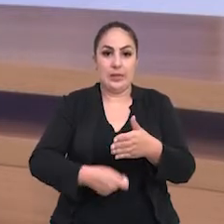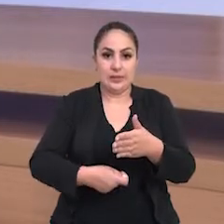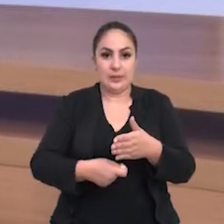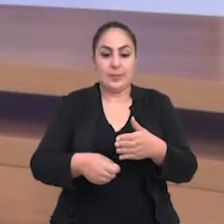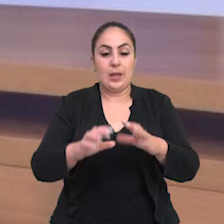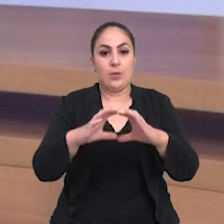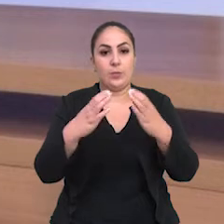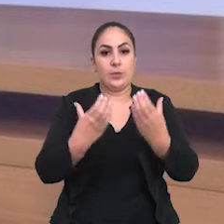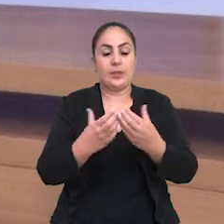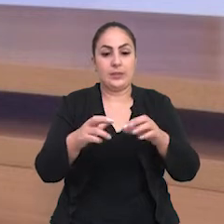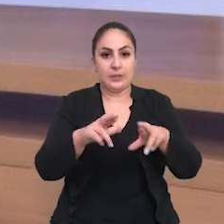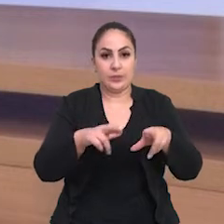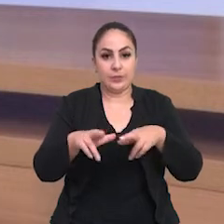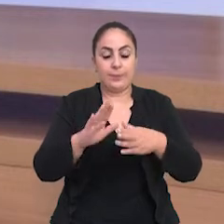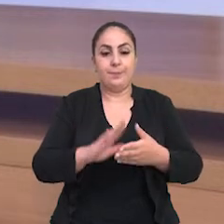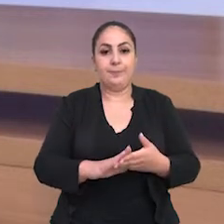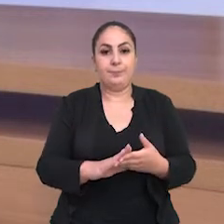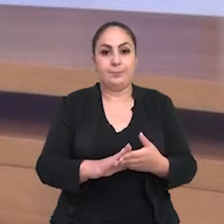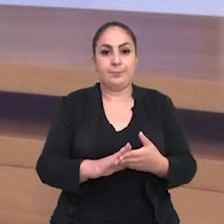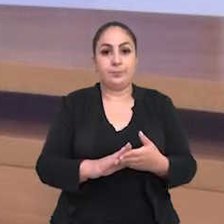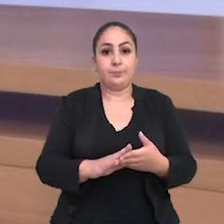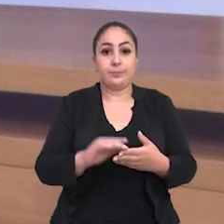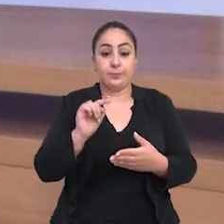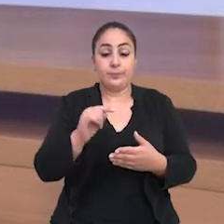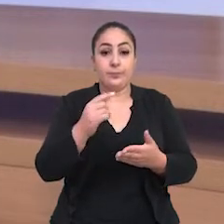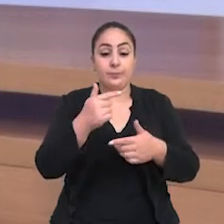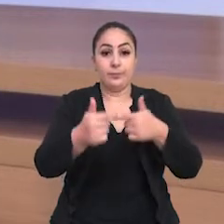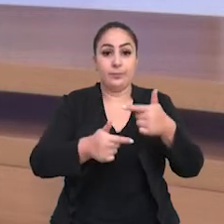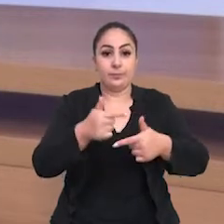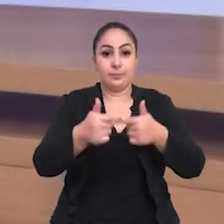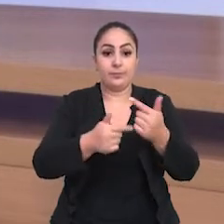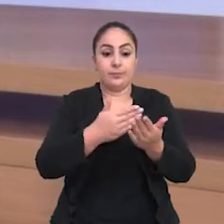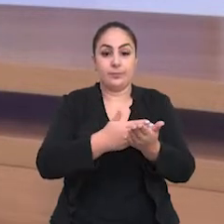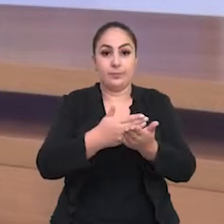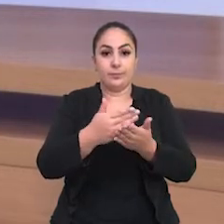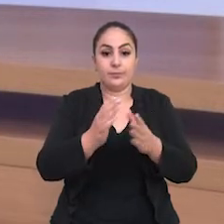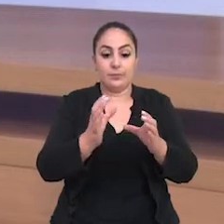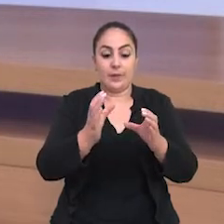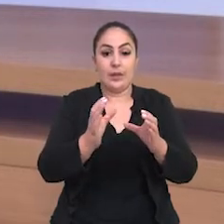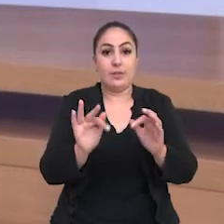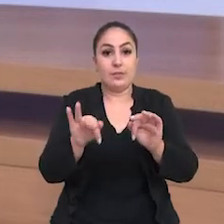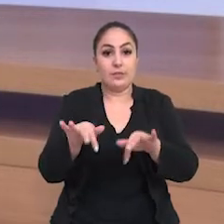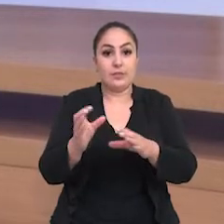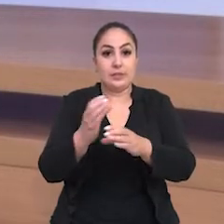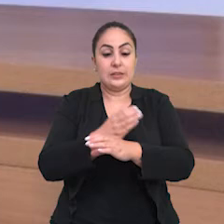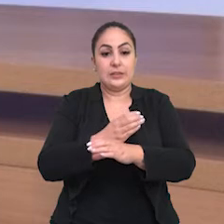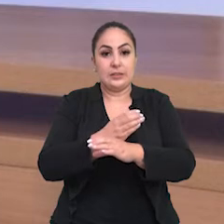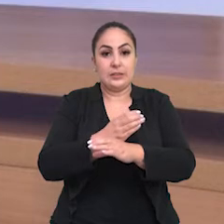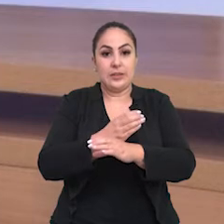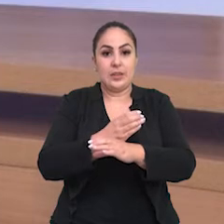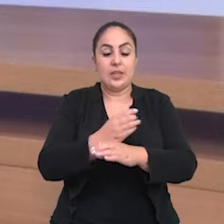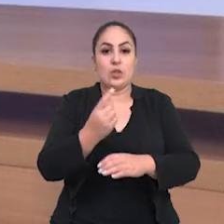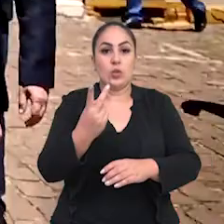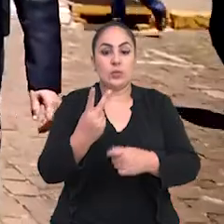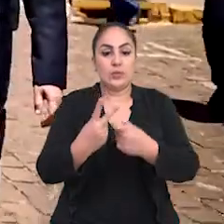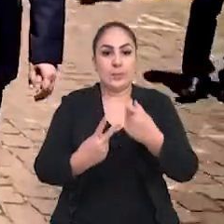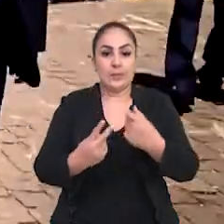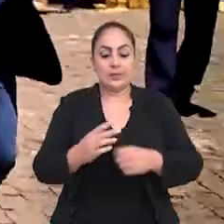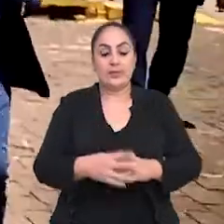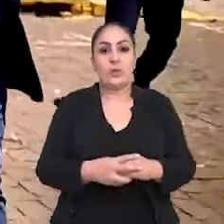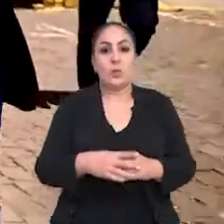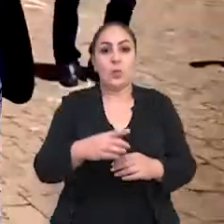pela comunidade regional. A previsão otimista é de que os trabalhos sejam concluídos em 12 meses.